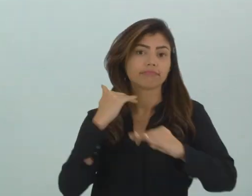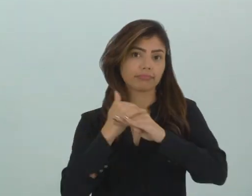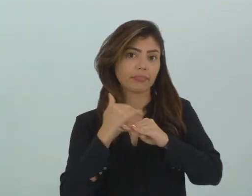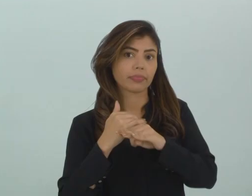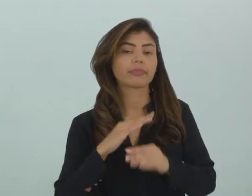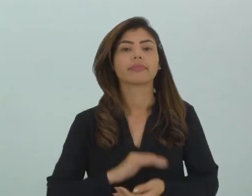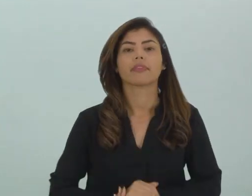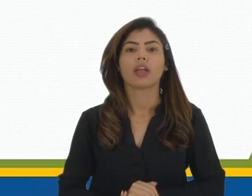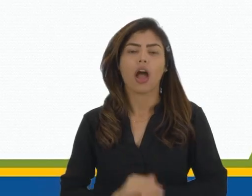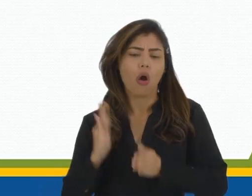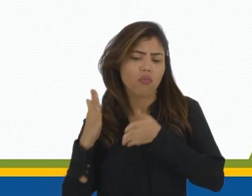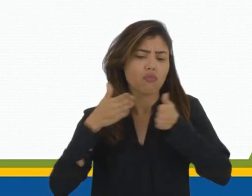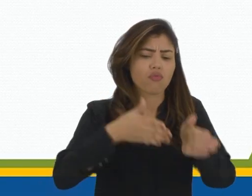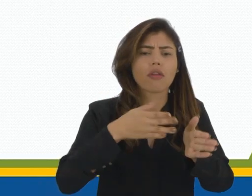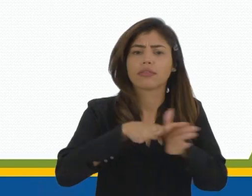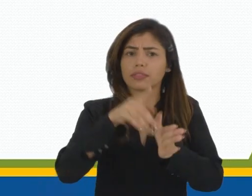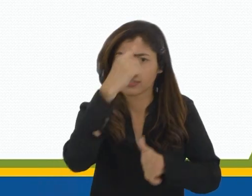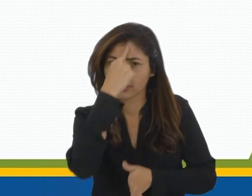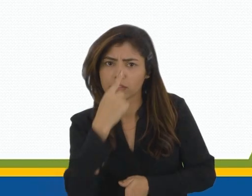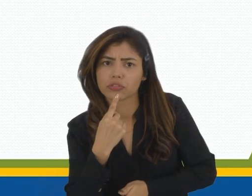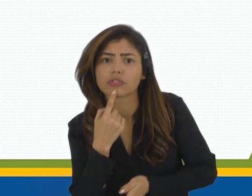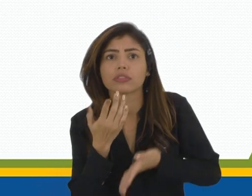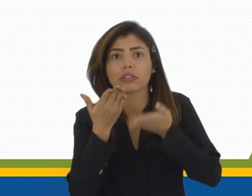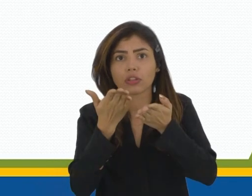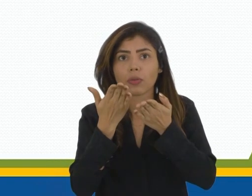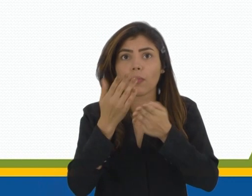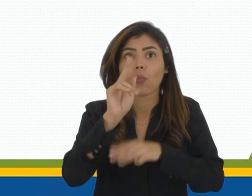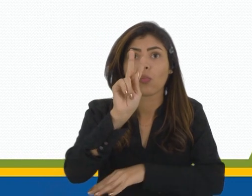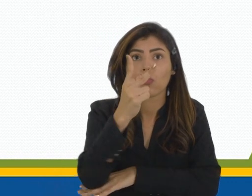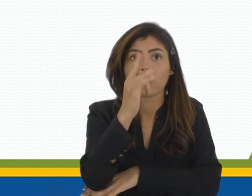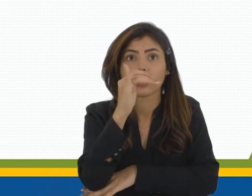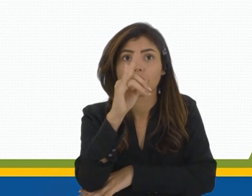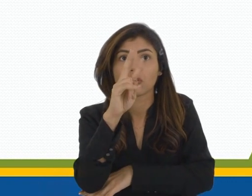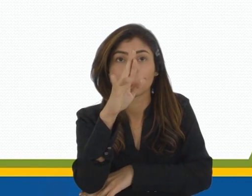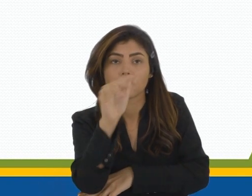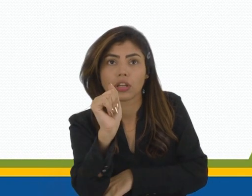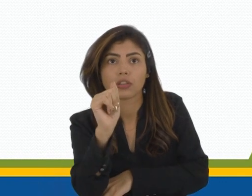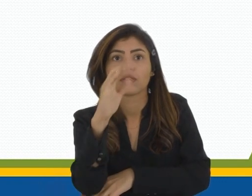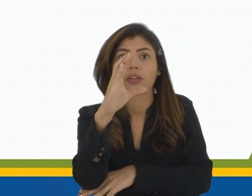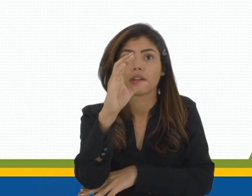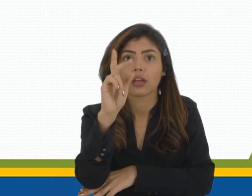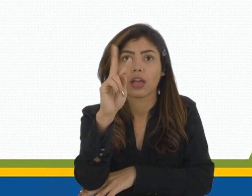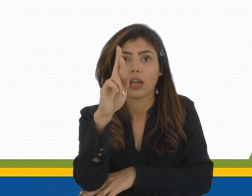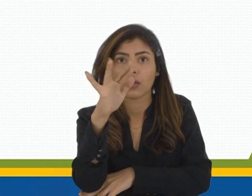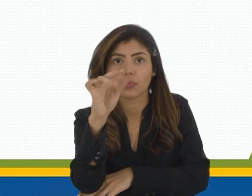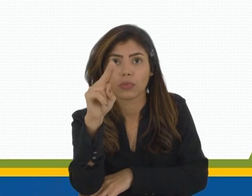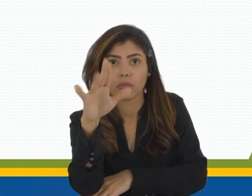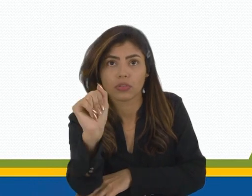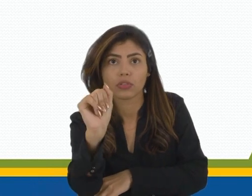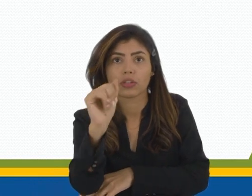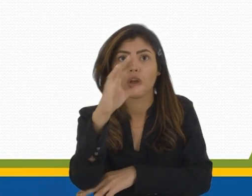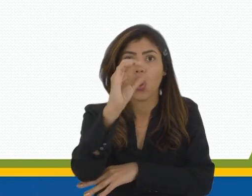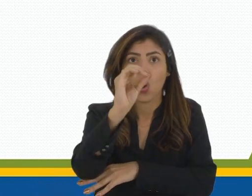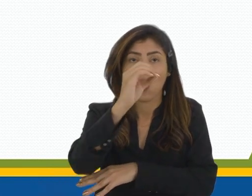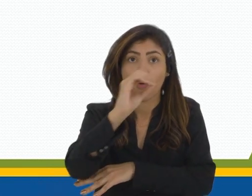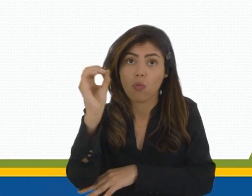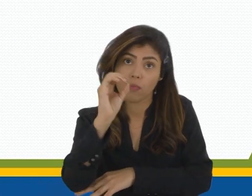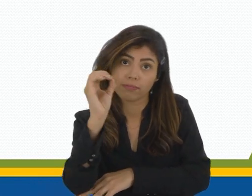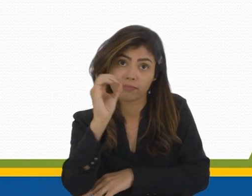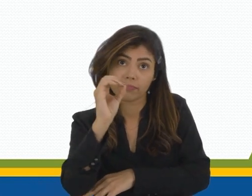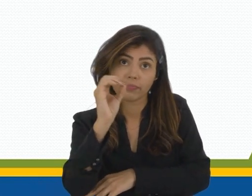tenham um foco especial nessas imagens para o hidrogênio, carbono, nitrogênio,